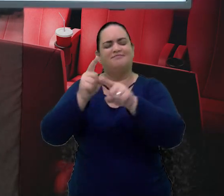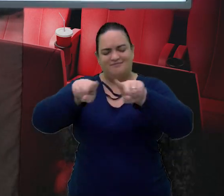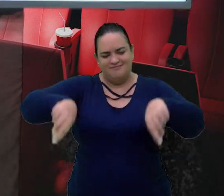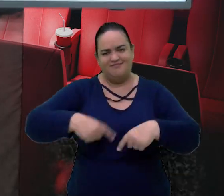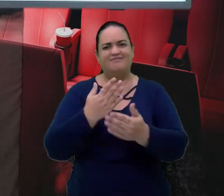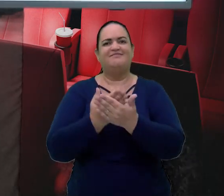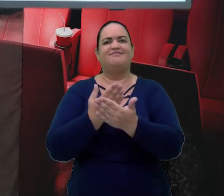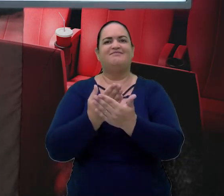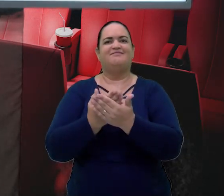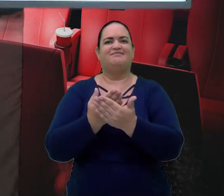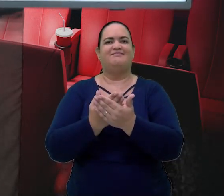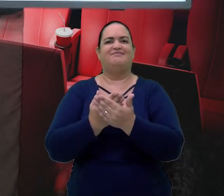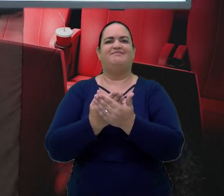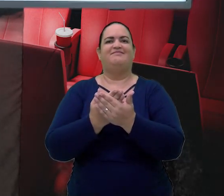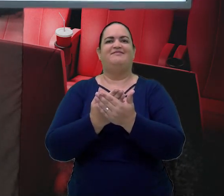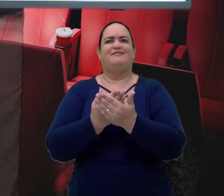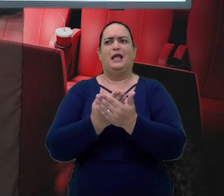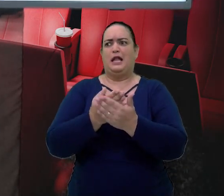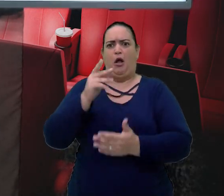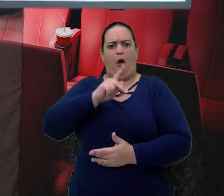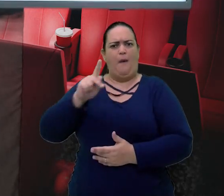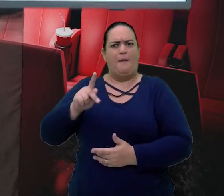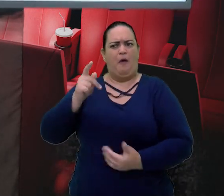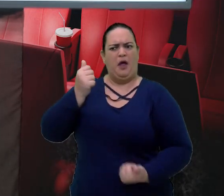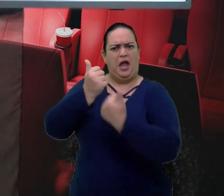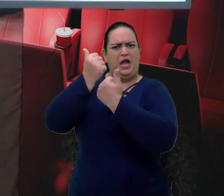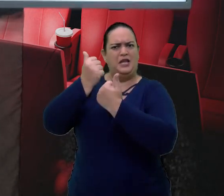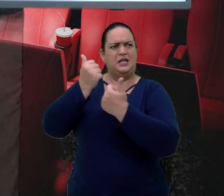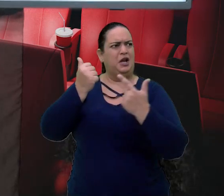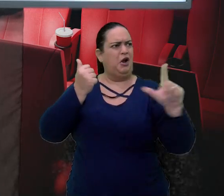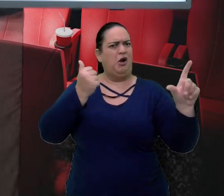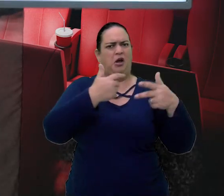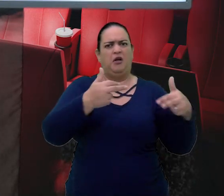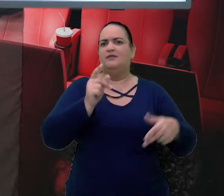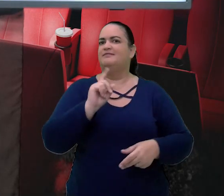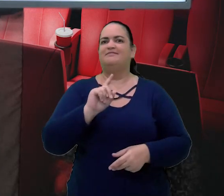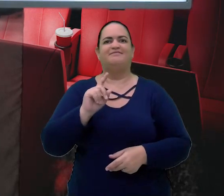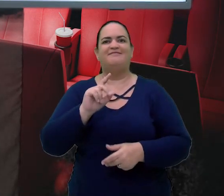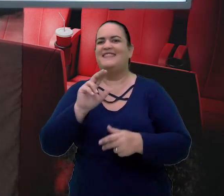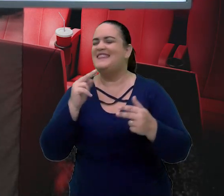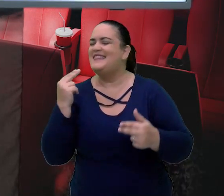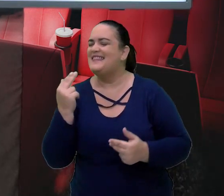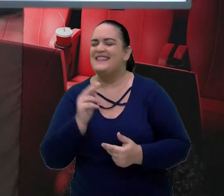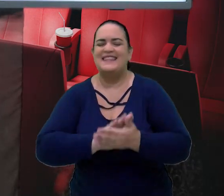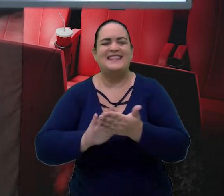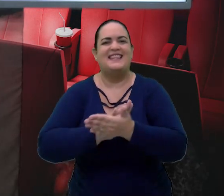aula. Nada substitui um professor, nada substitui o nosso abraço,